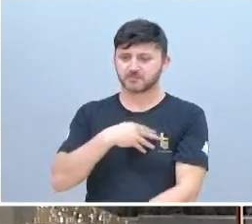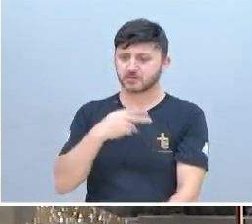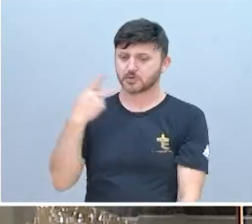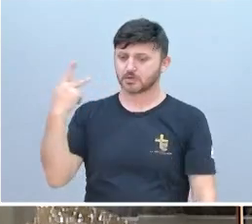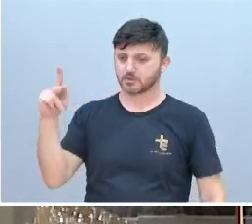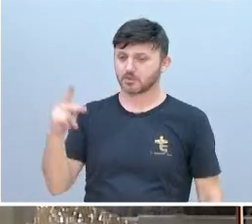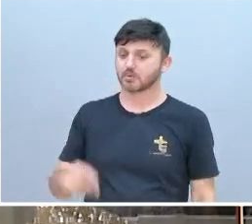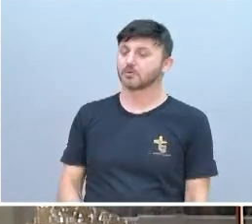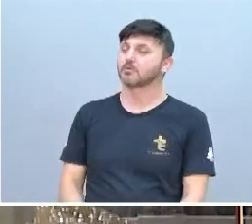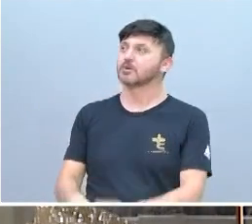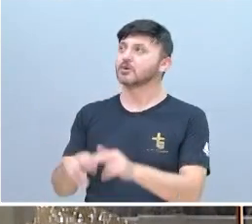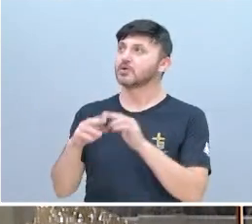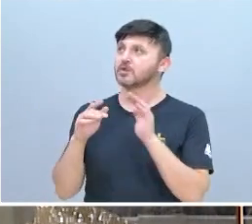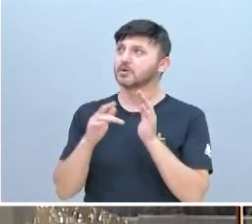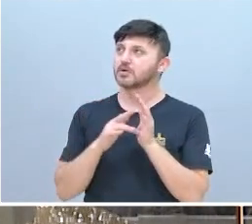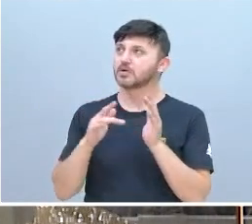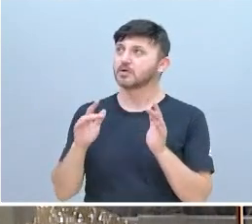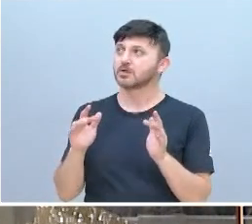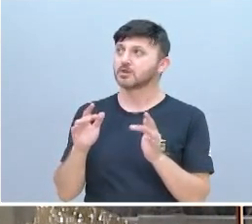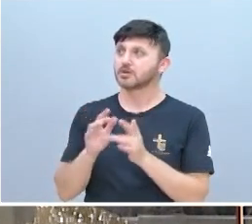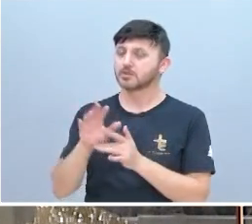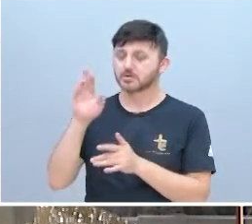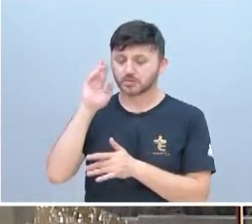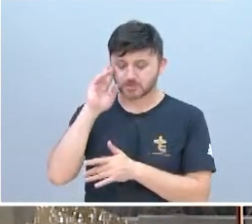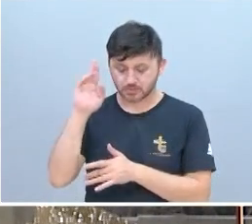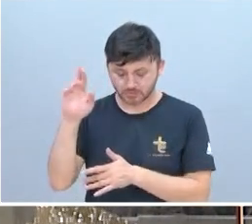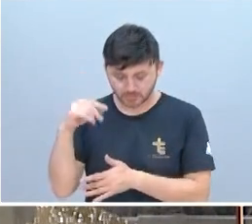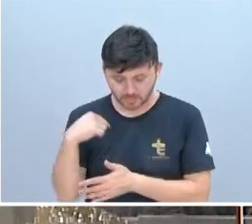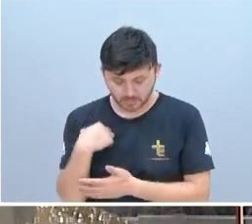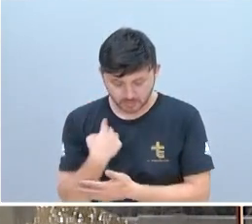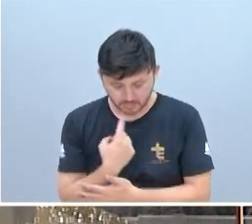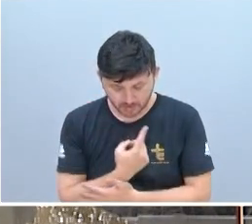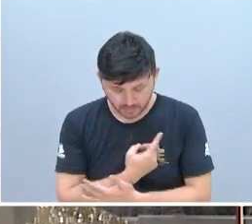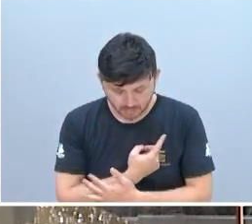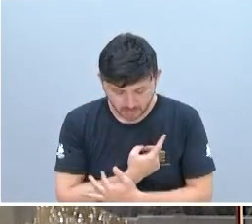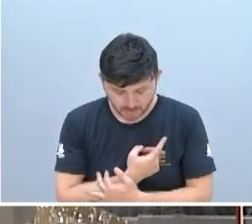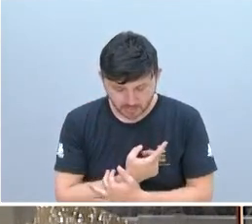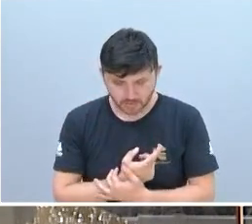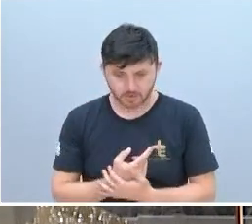por Cristo nosso Senhor.